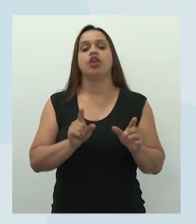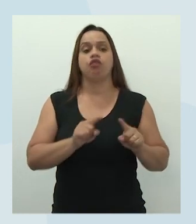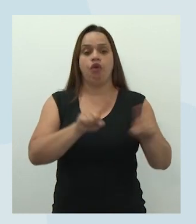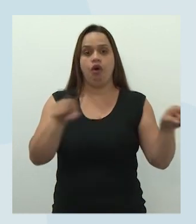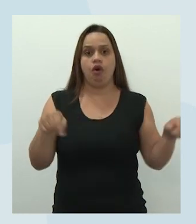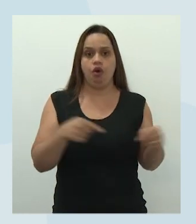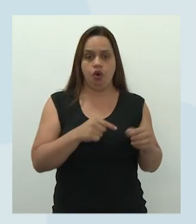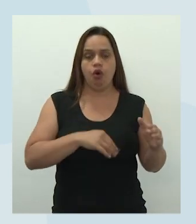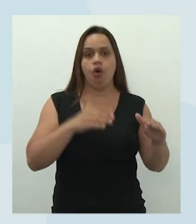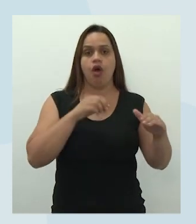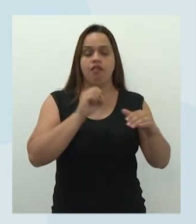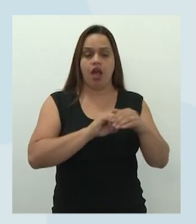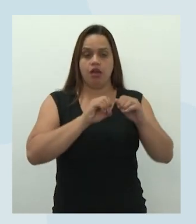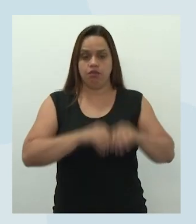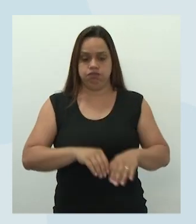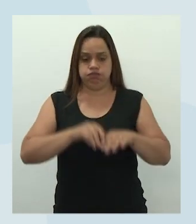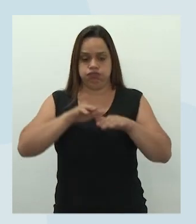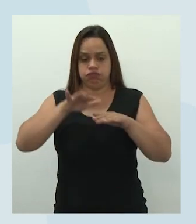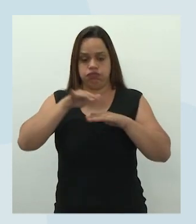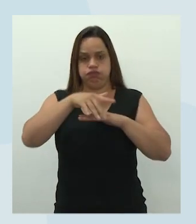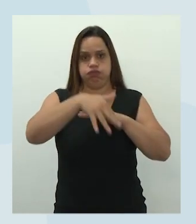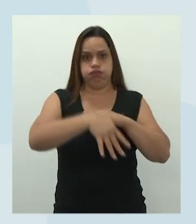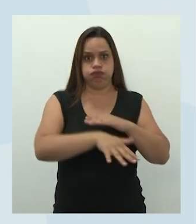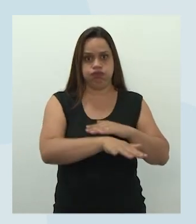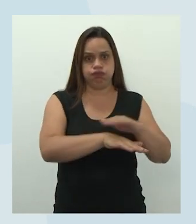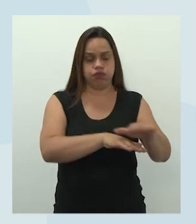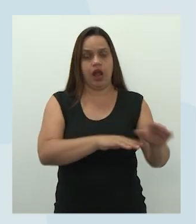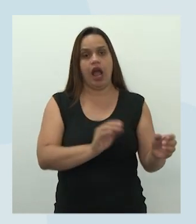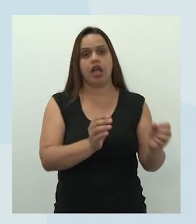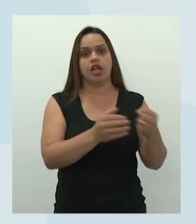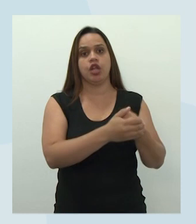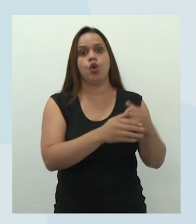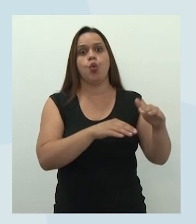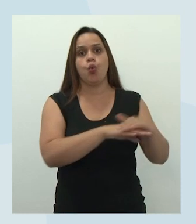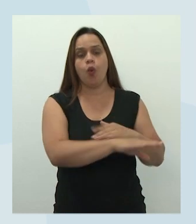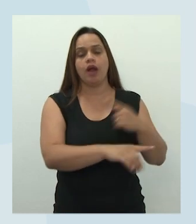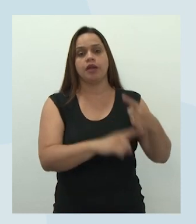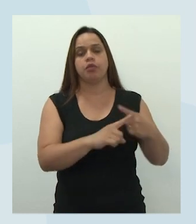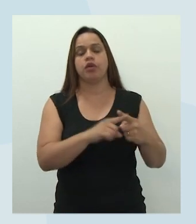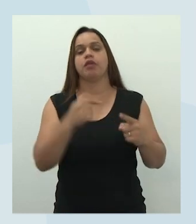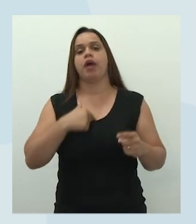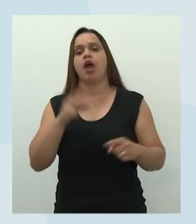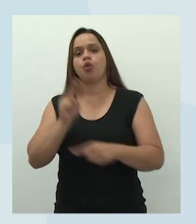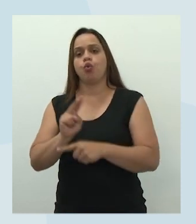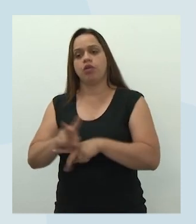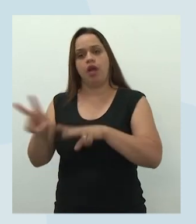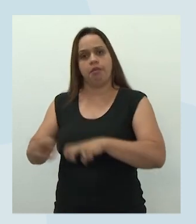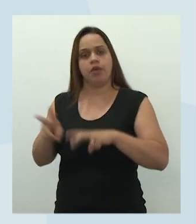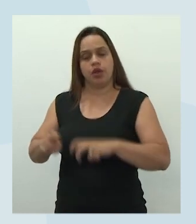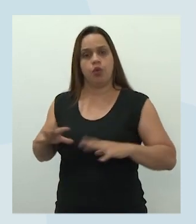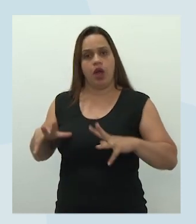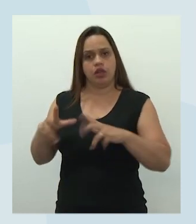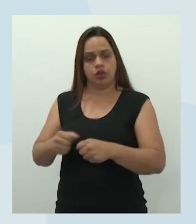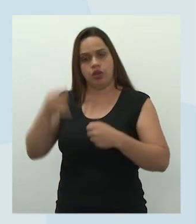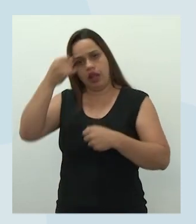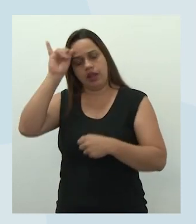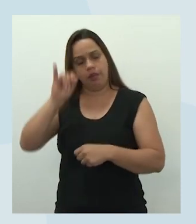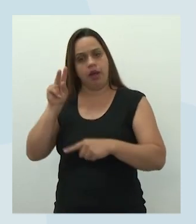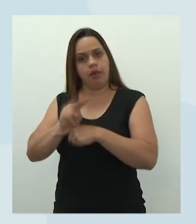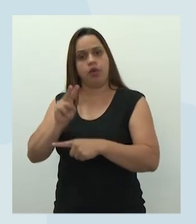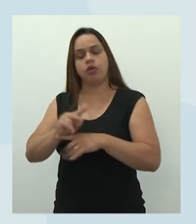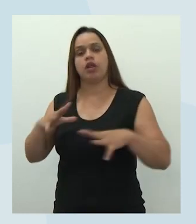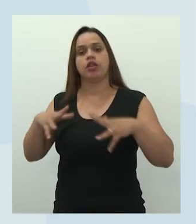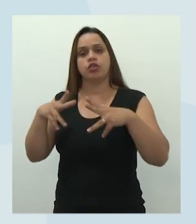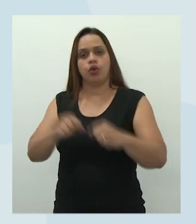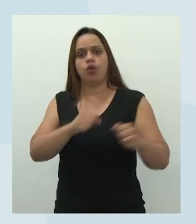a agricultura e a pecuária o ano inteiro. E os rios também são utilizados para transporte, porque o